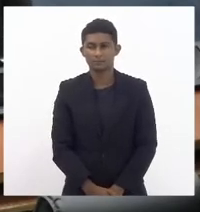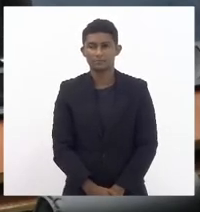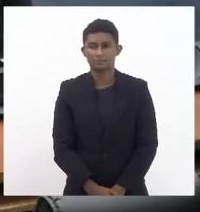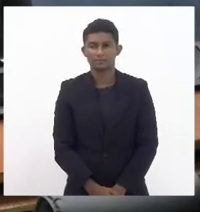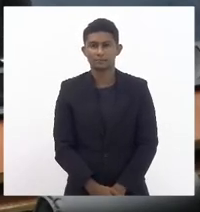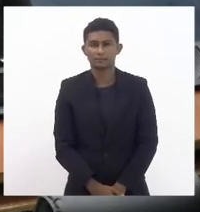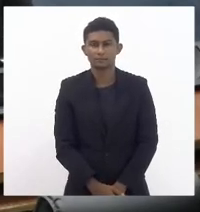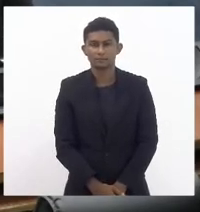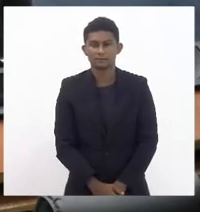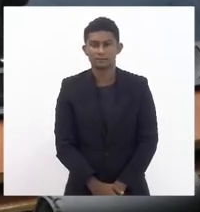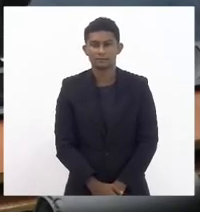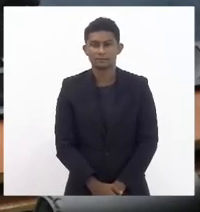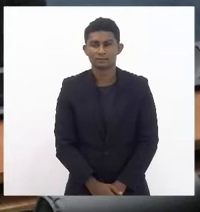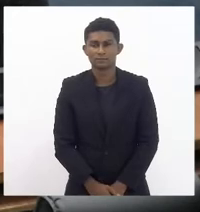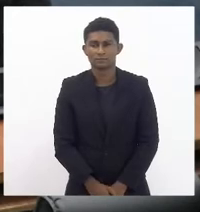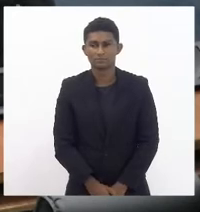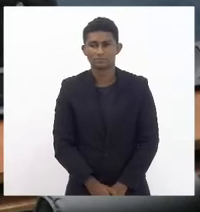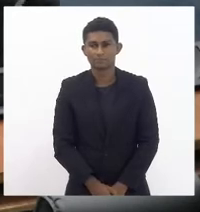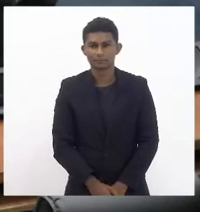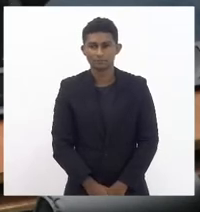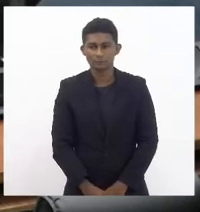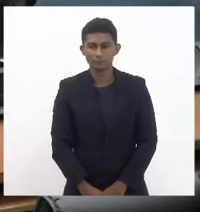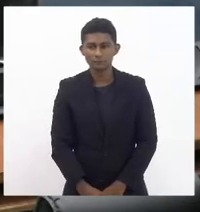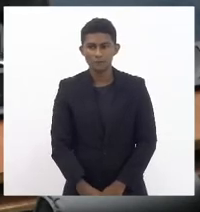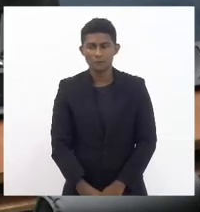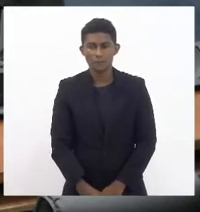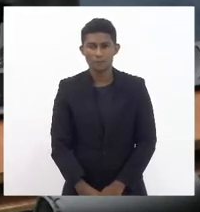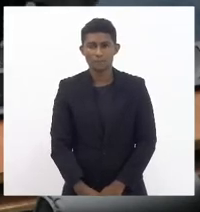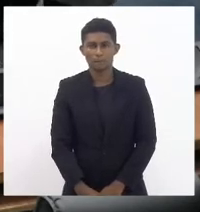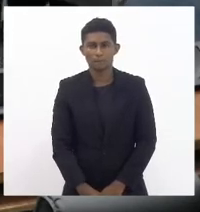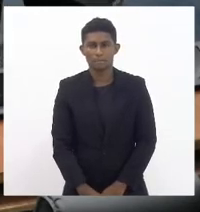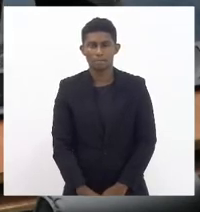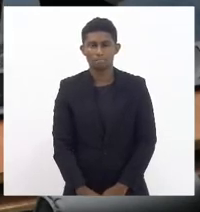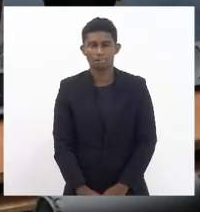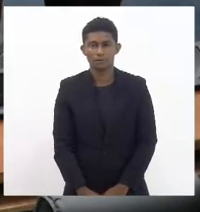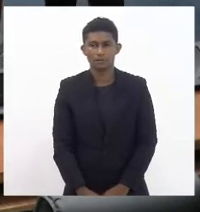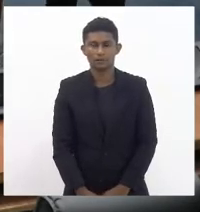E aí E aí